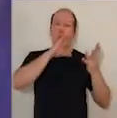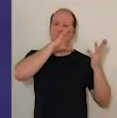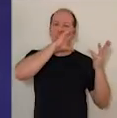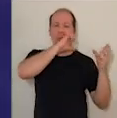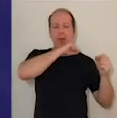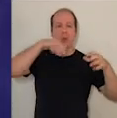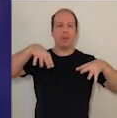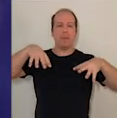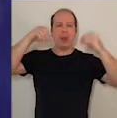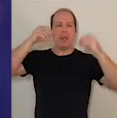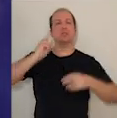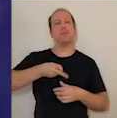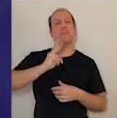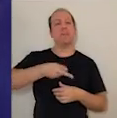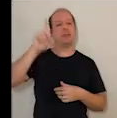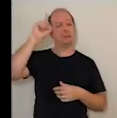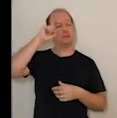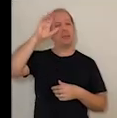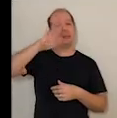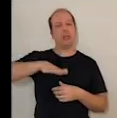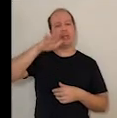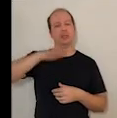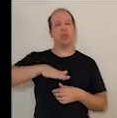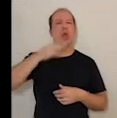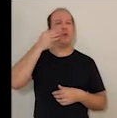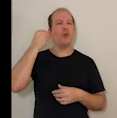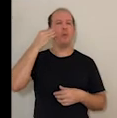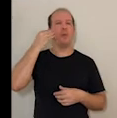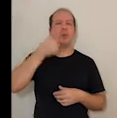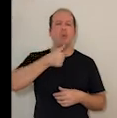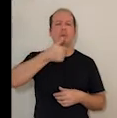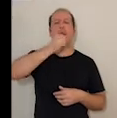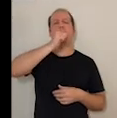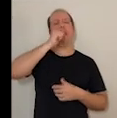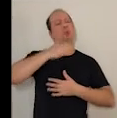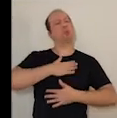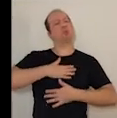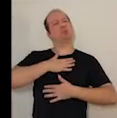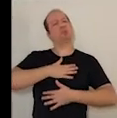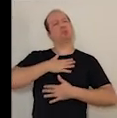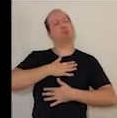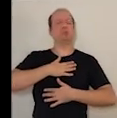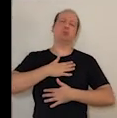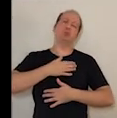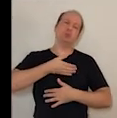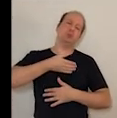Mesmo dia, à tarde. Volpone está bebendo com prazer uma taça de vinho.